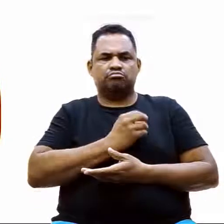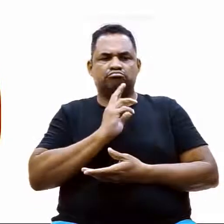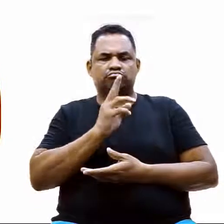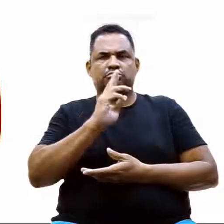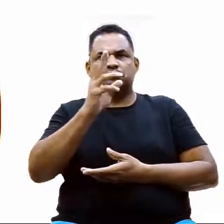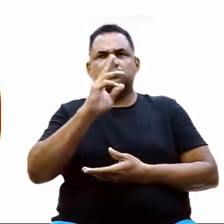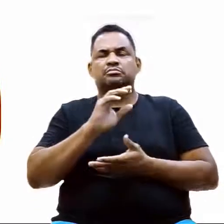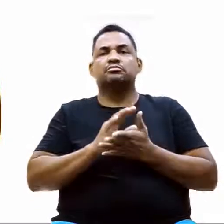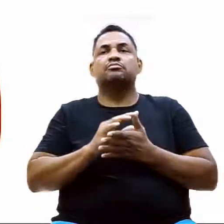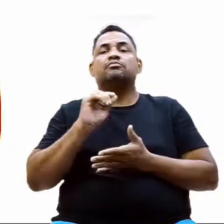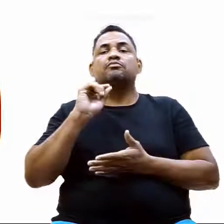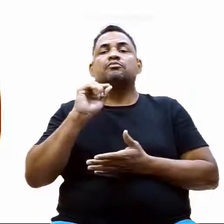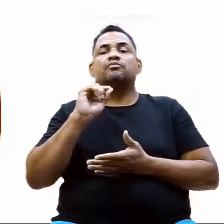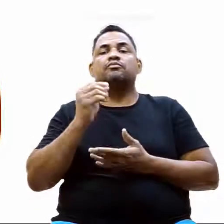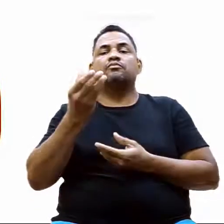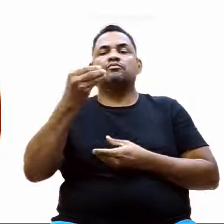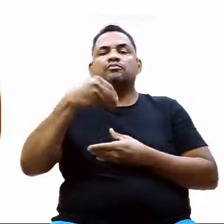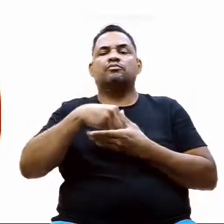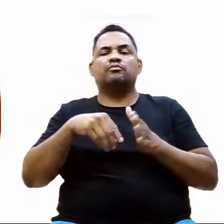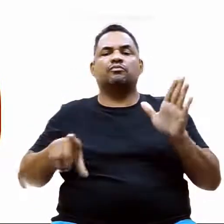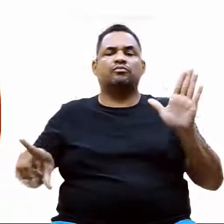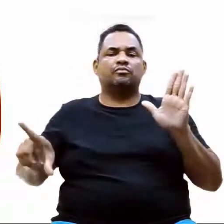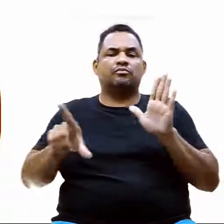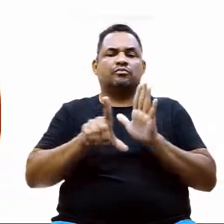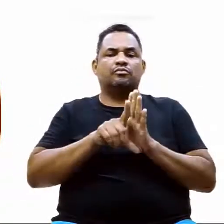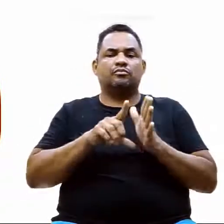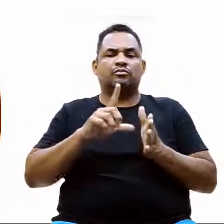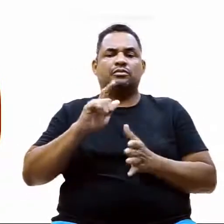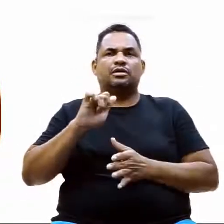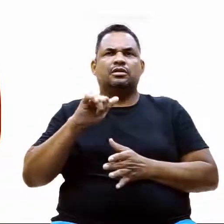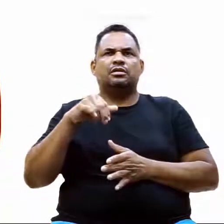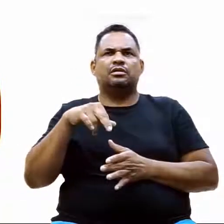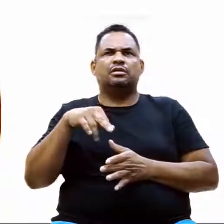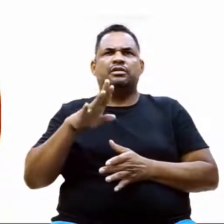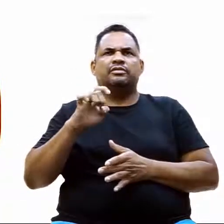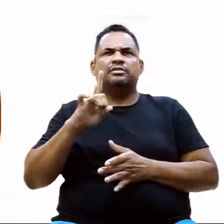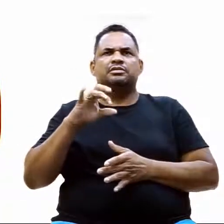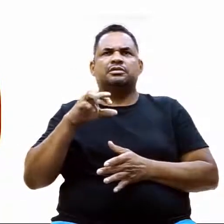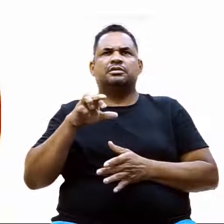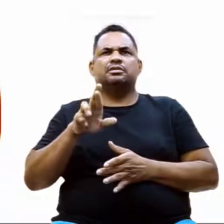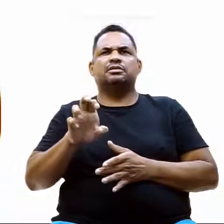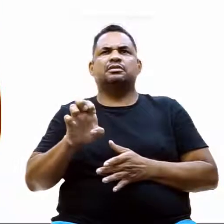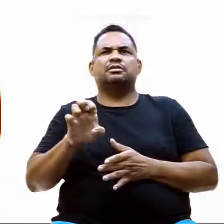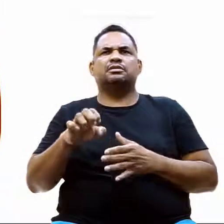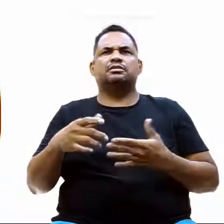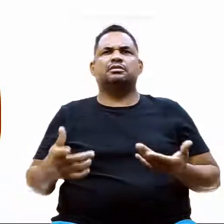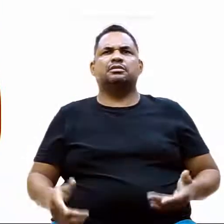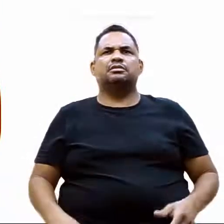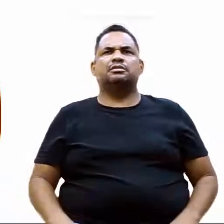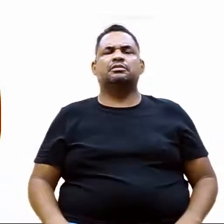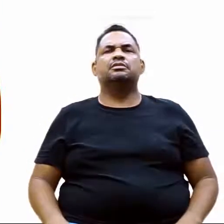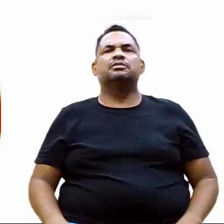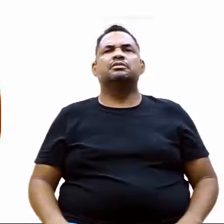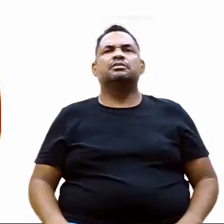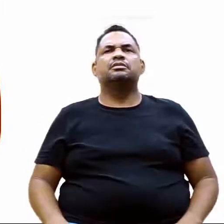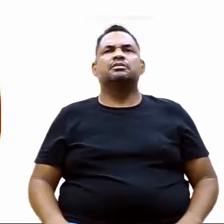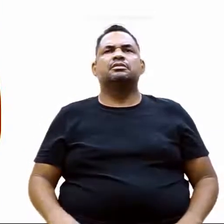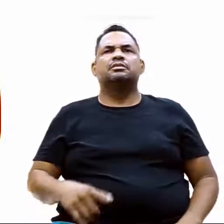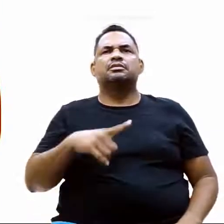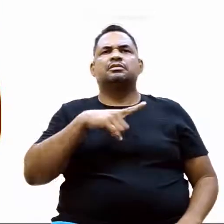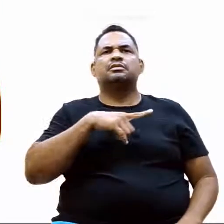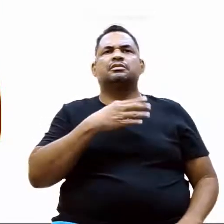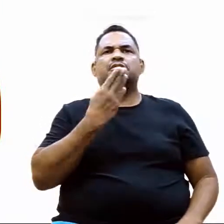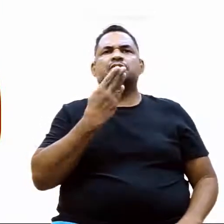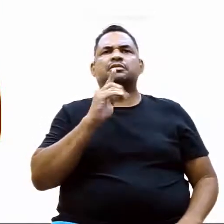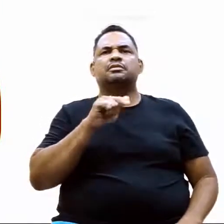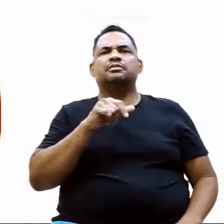que estabelece a lei de Lavoisier. Que legal, ó! Então, eu tinha 4,5, quando eu dobrei